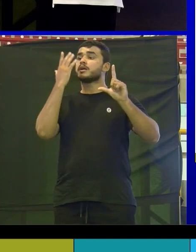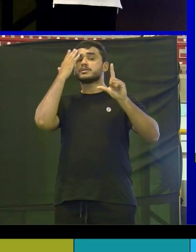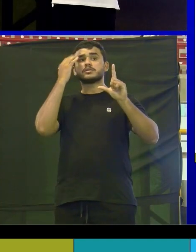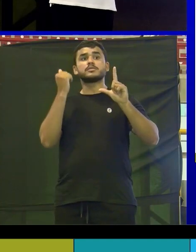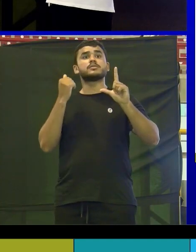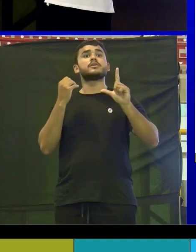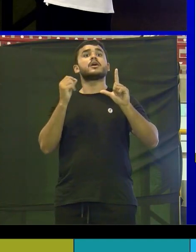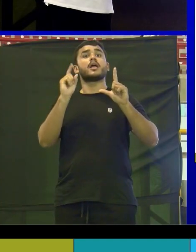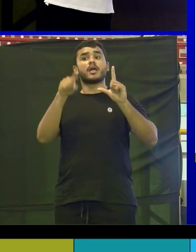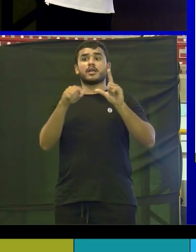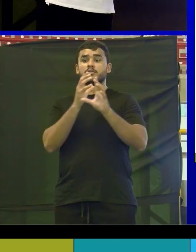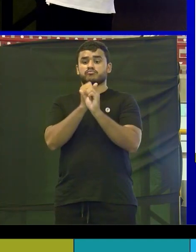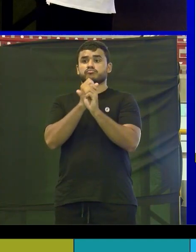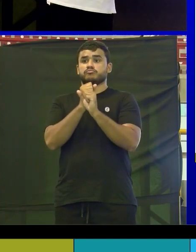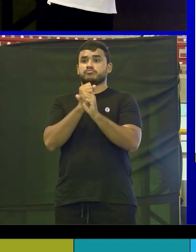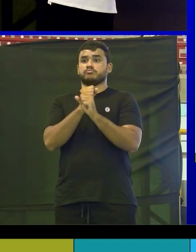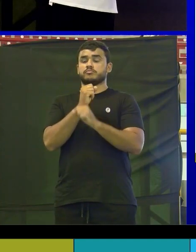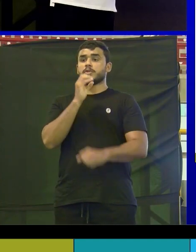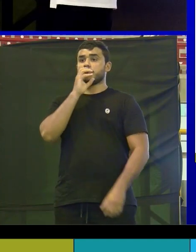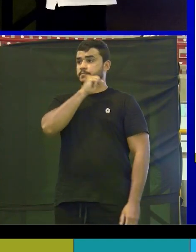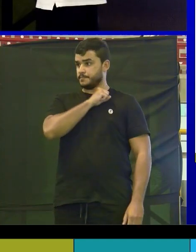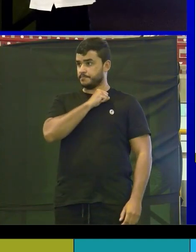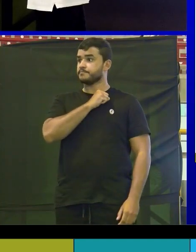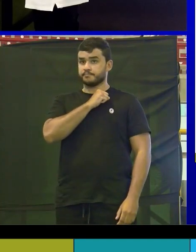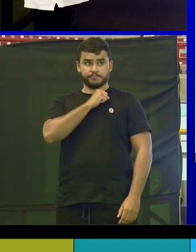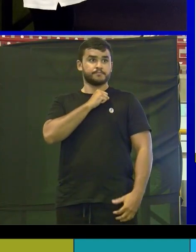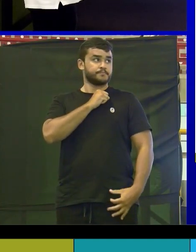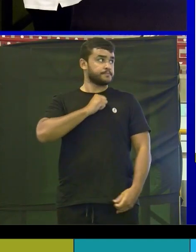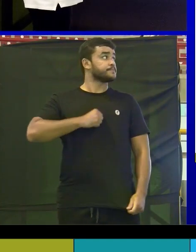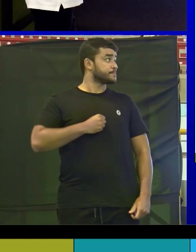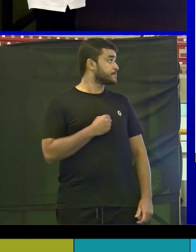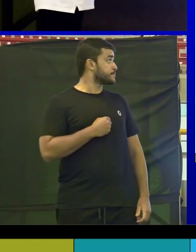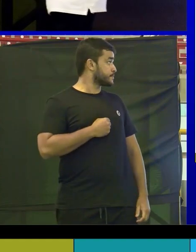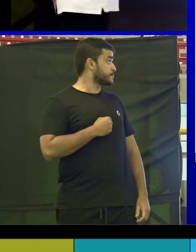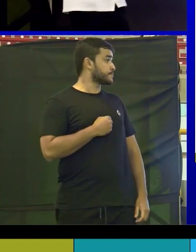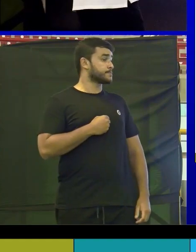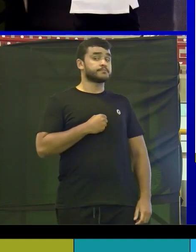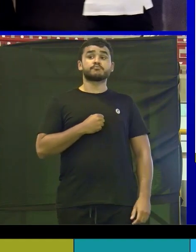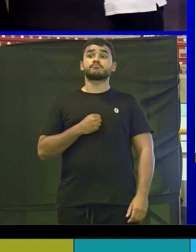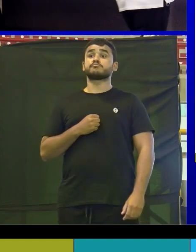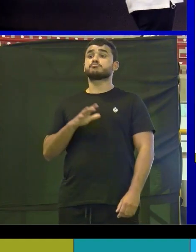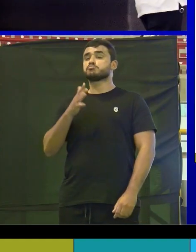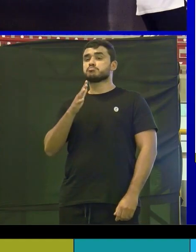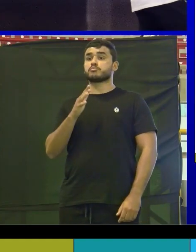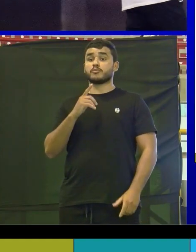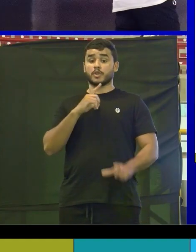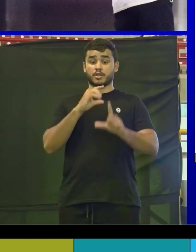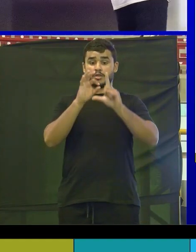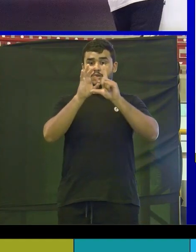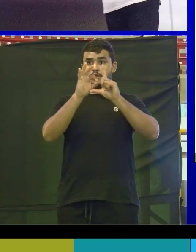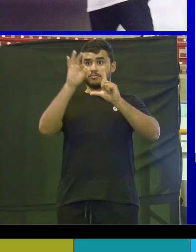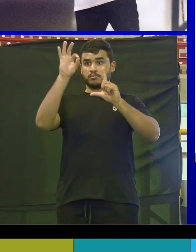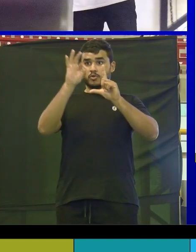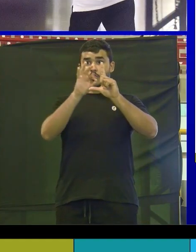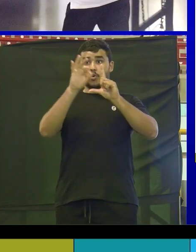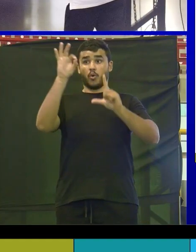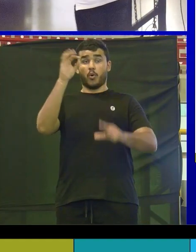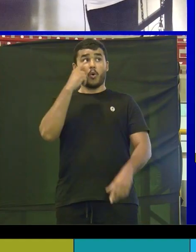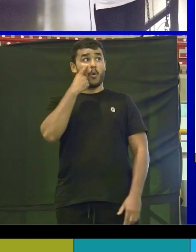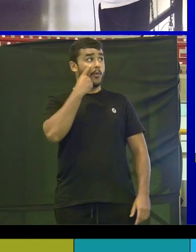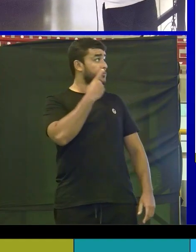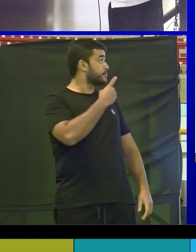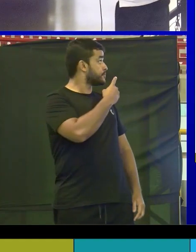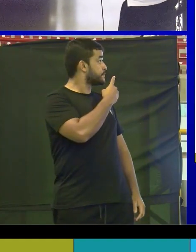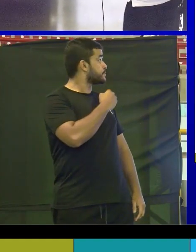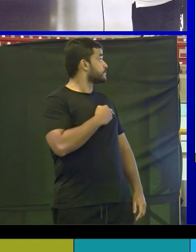questão de álgebra. Tá? Ora, nós temos cateto oposto a alfa no